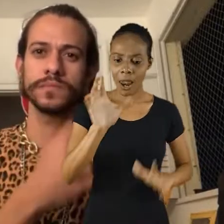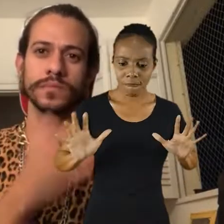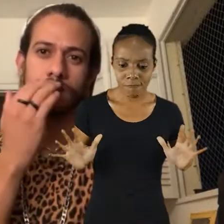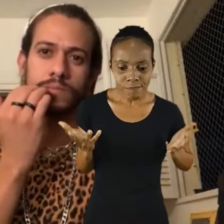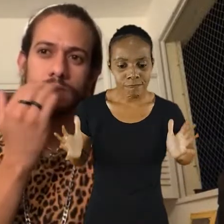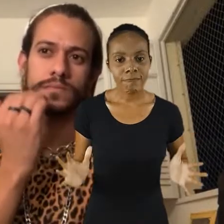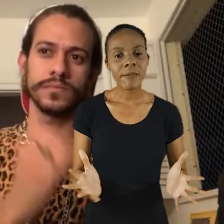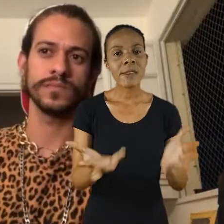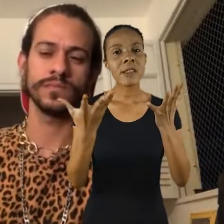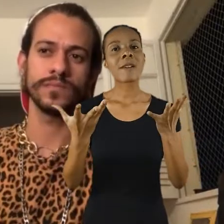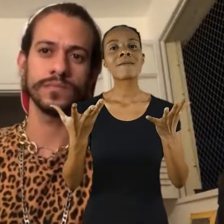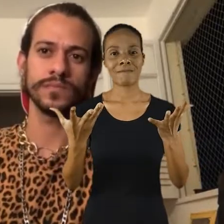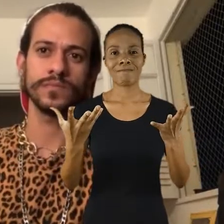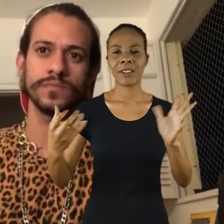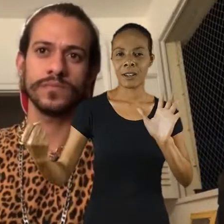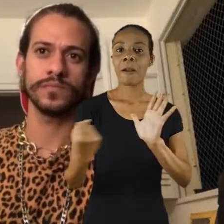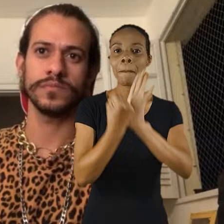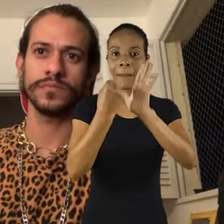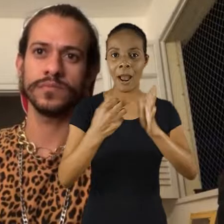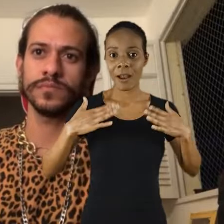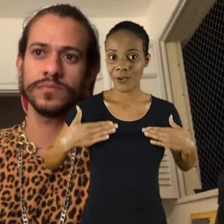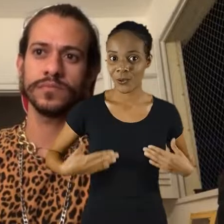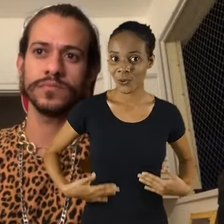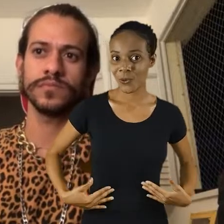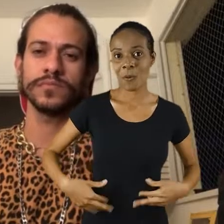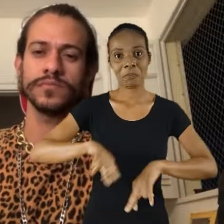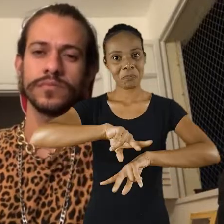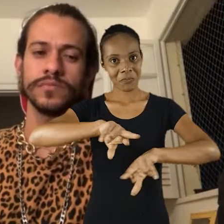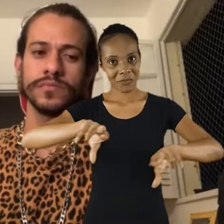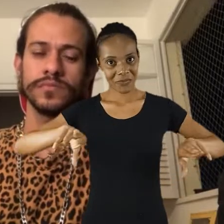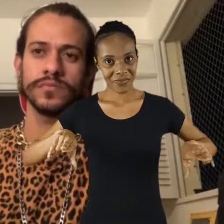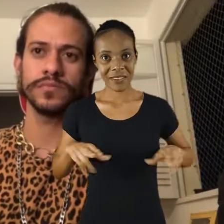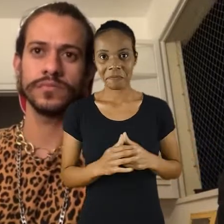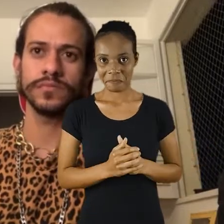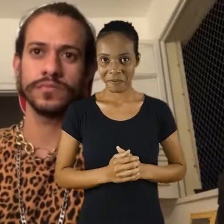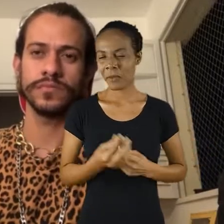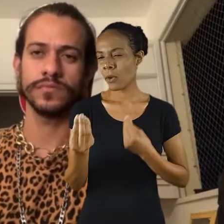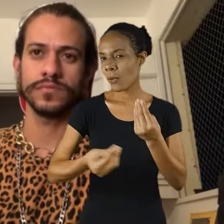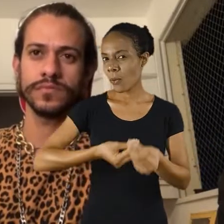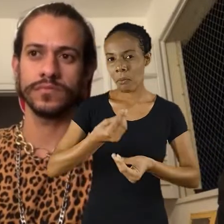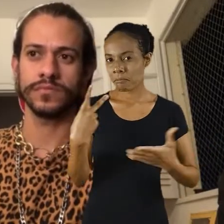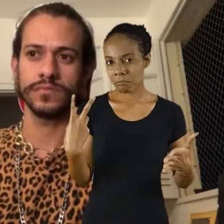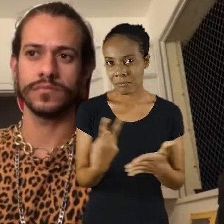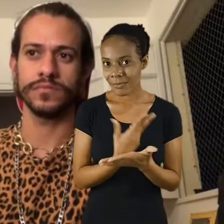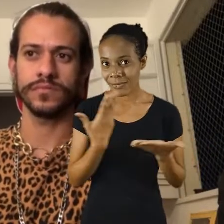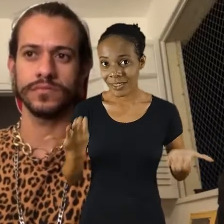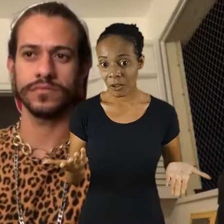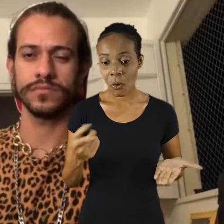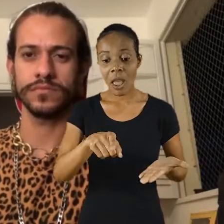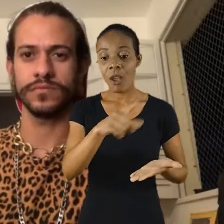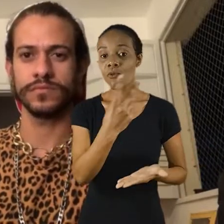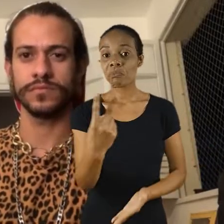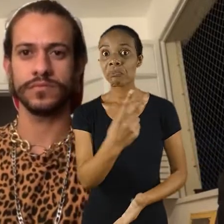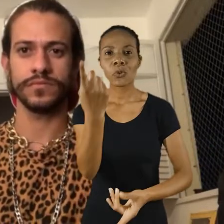né, nessas corpas, nesses corpos, para chegar onde vocês chegaram hoje, nesse sucesso